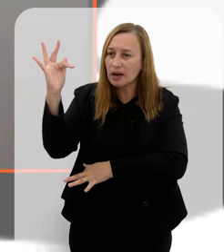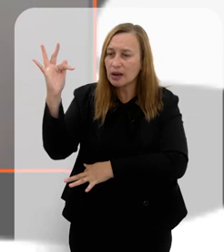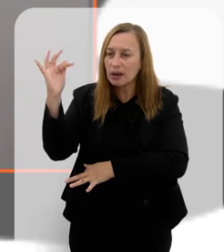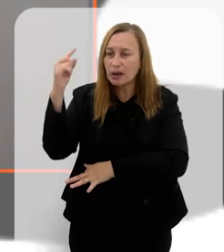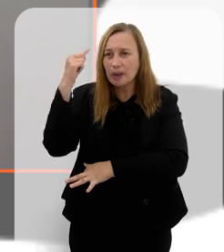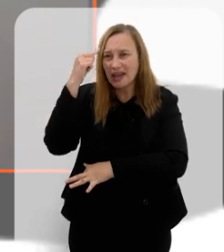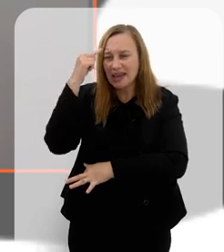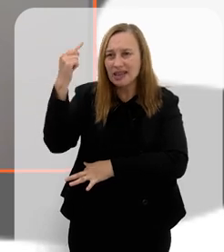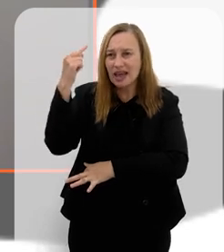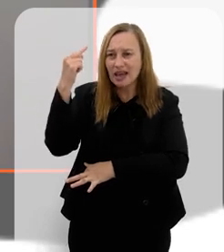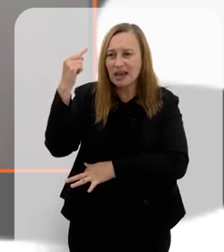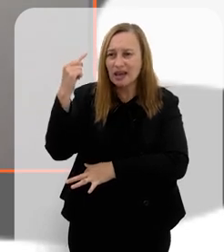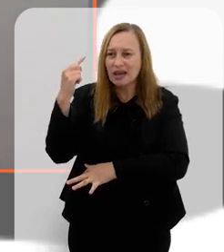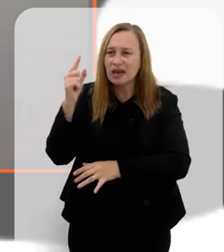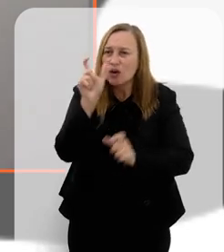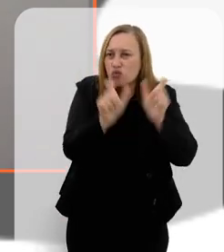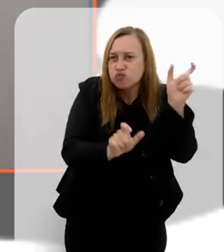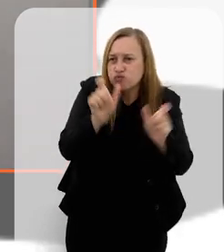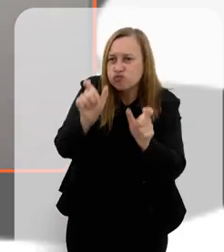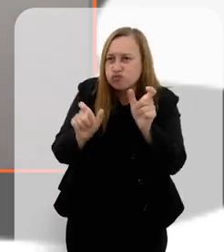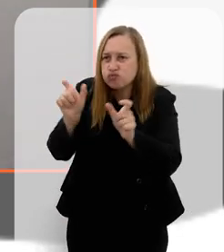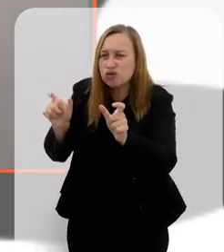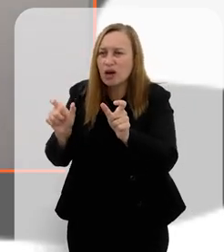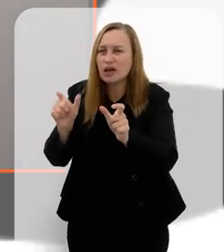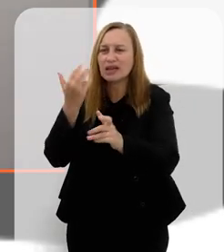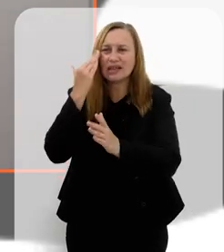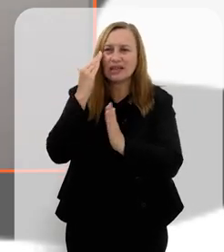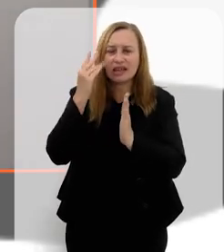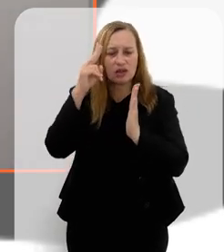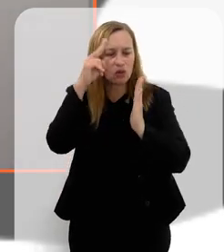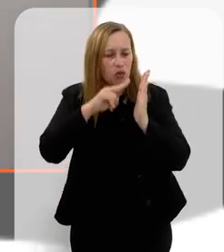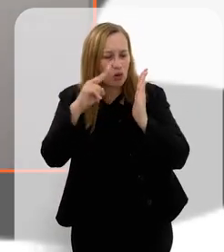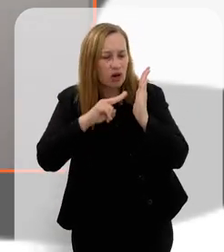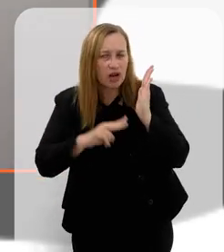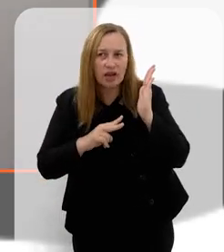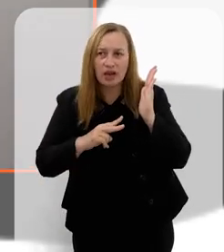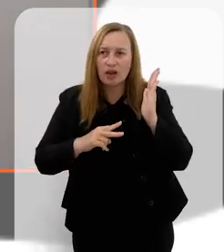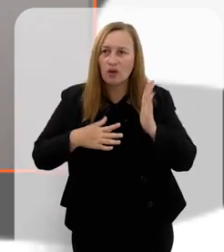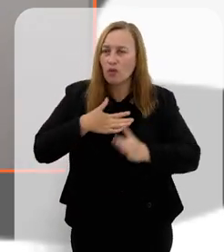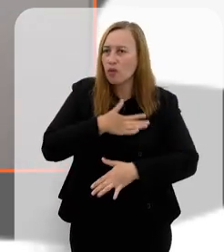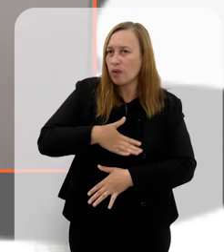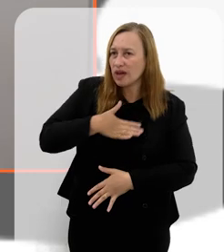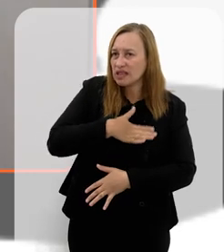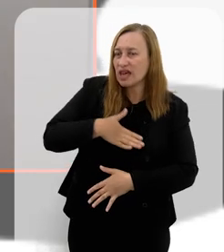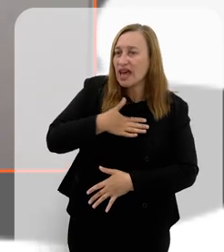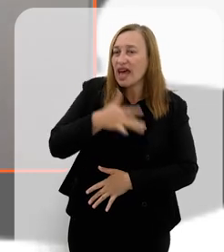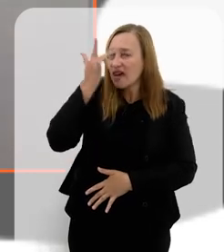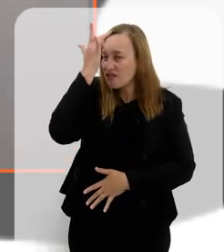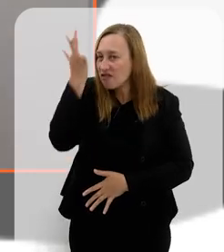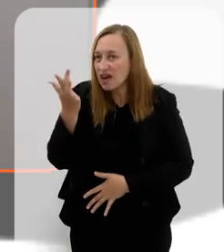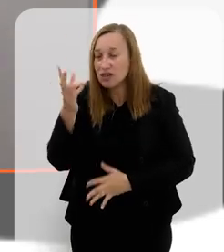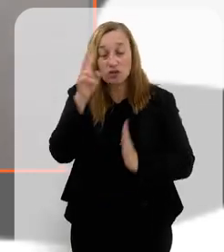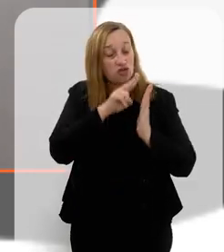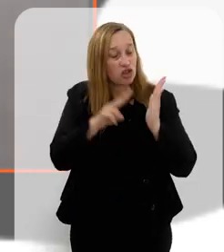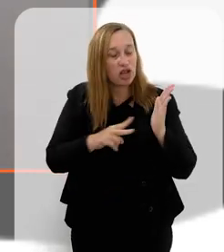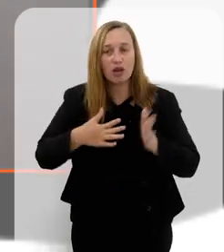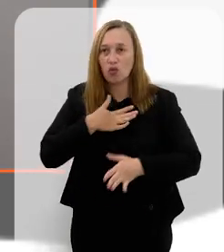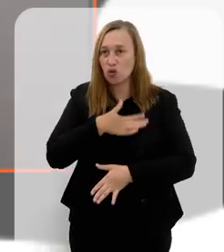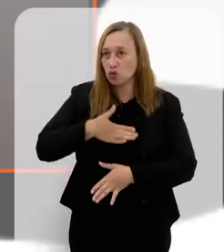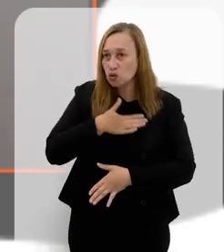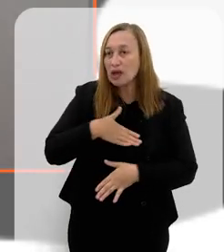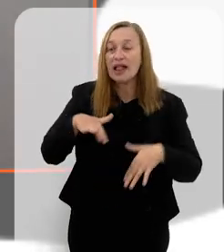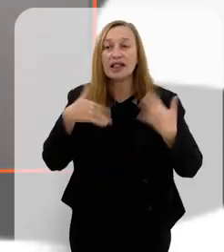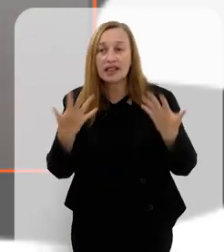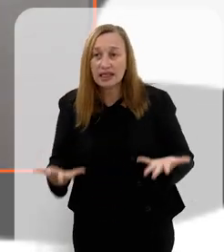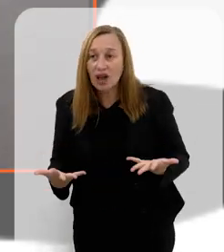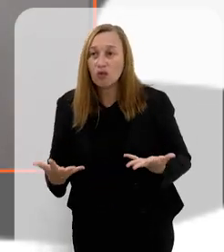a gente entenda e leia com prazer, assim, é fácil de ler, é fácil e